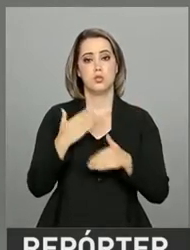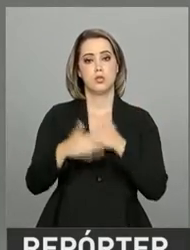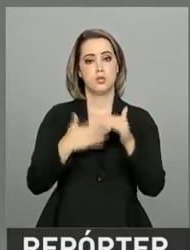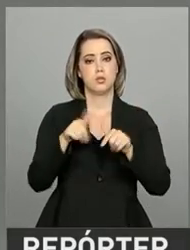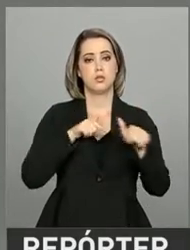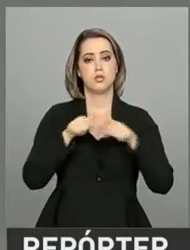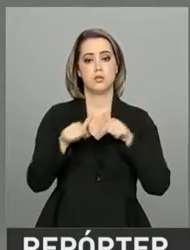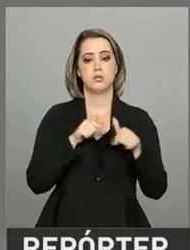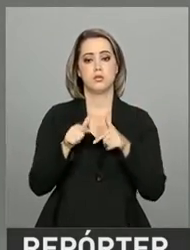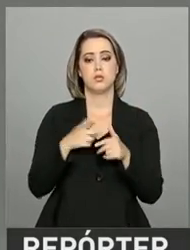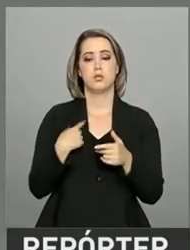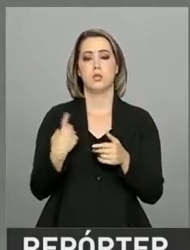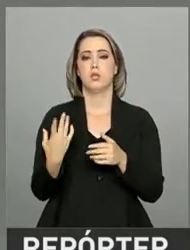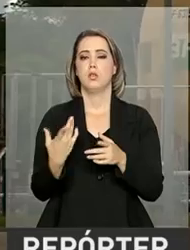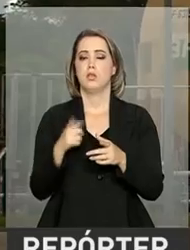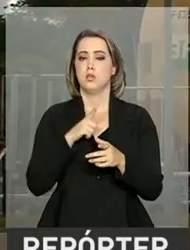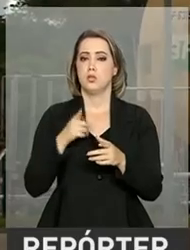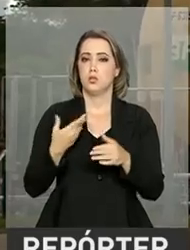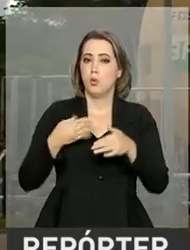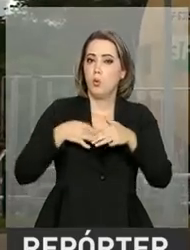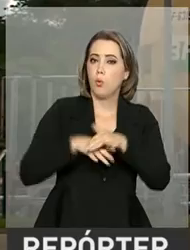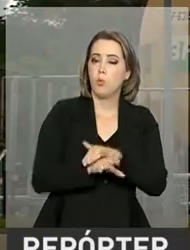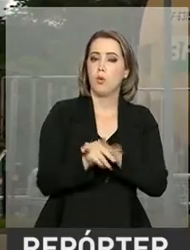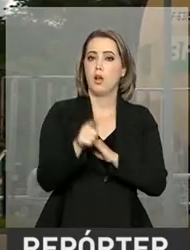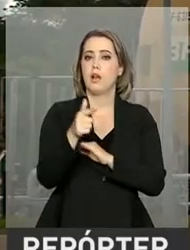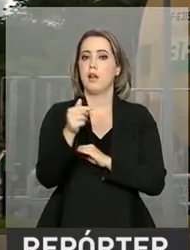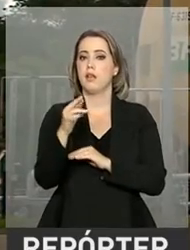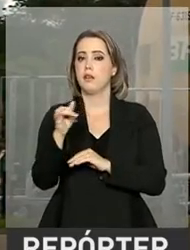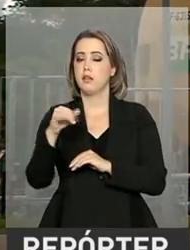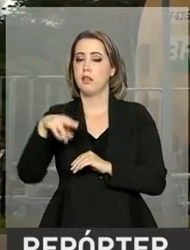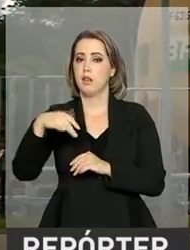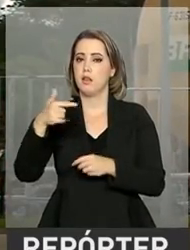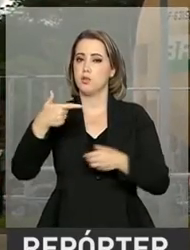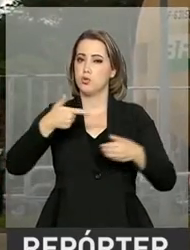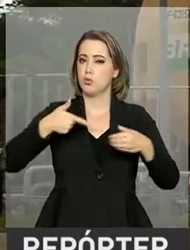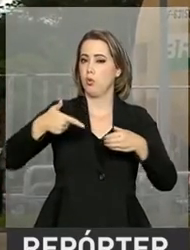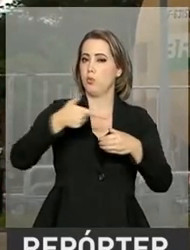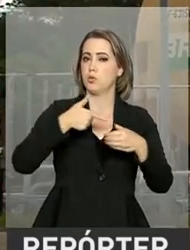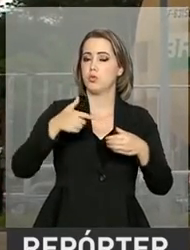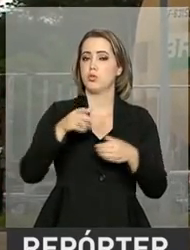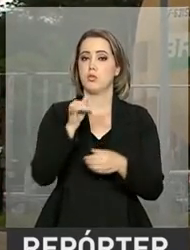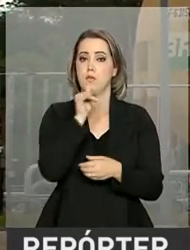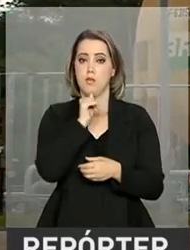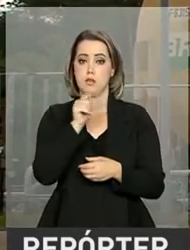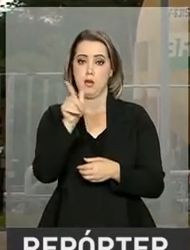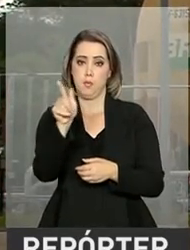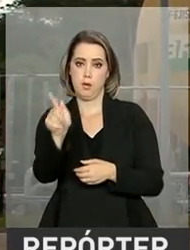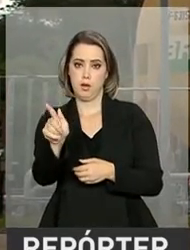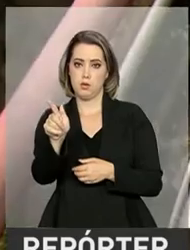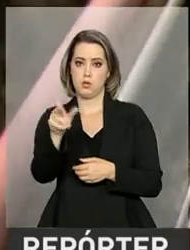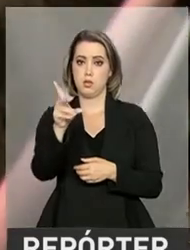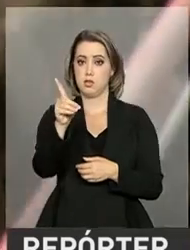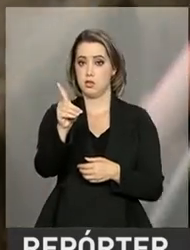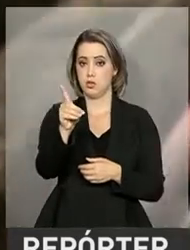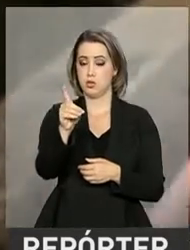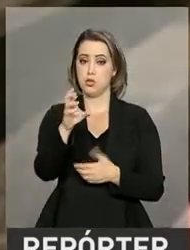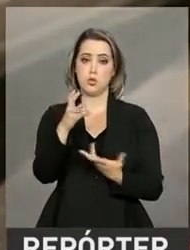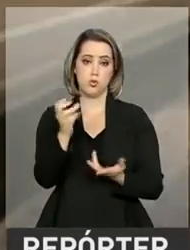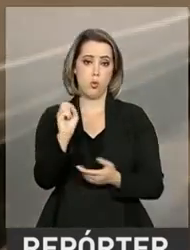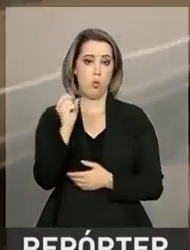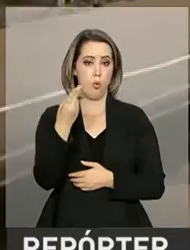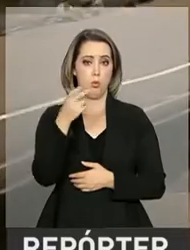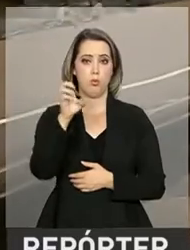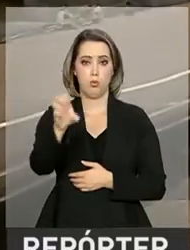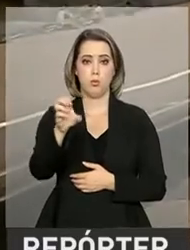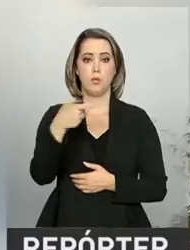trabalham com movimentação e armazenagem de granéis líquidos de combustíveis como gasolina diesel e etanol procedentes do